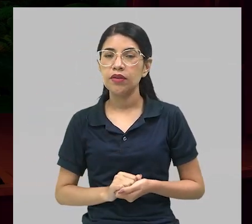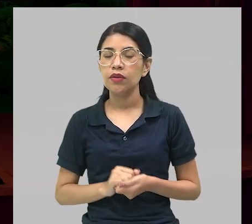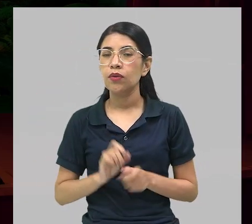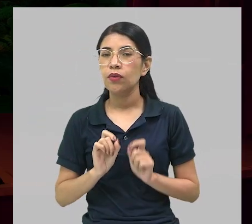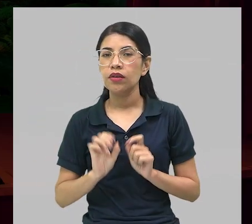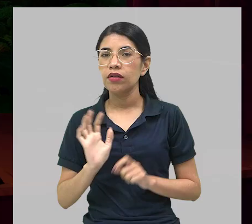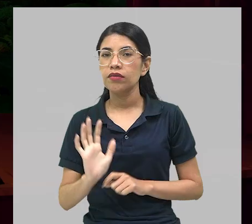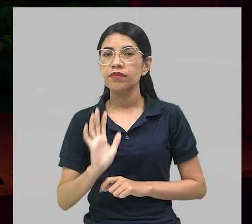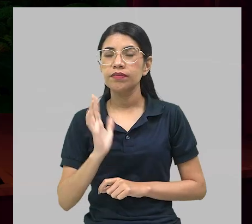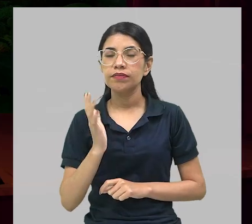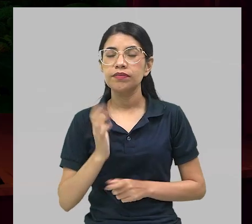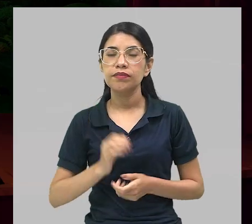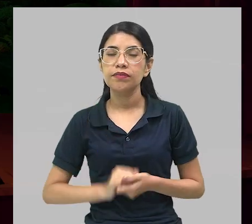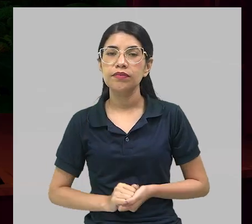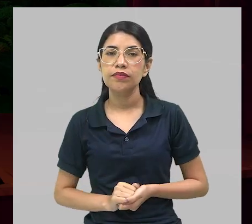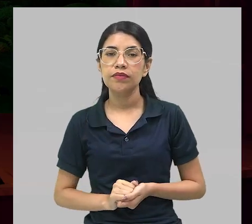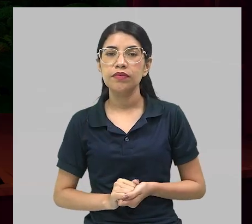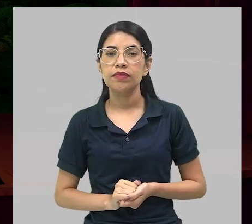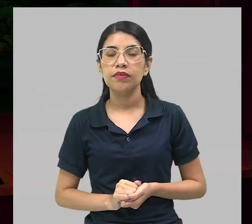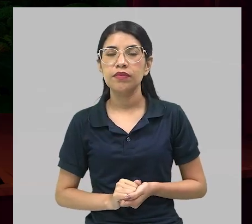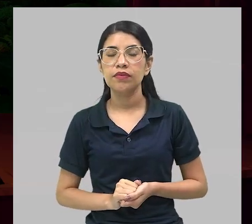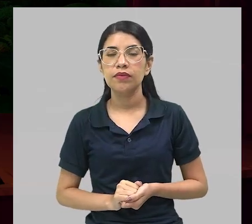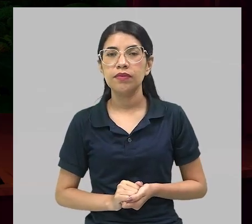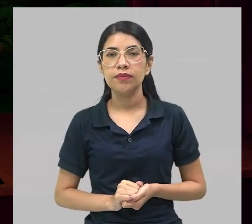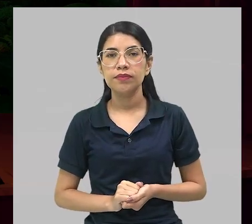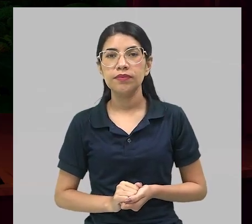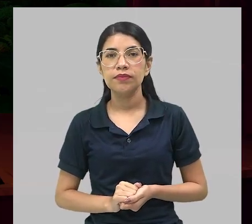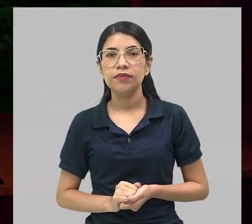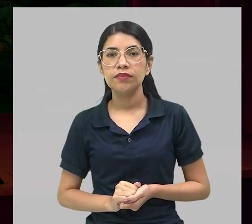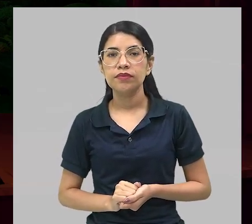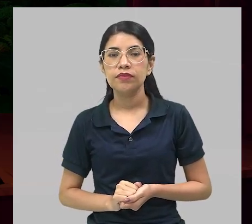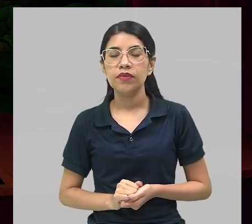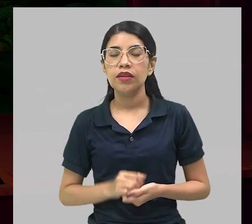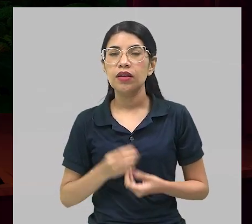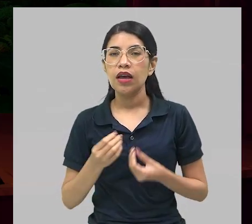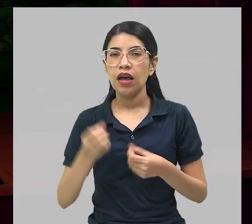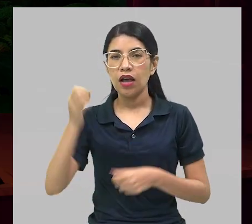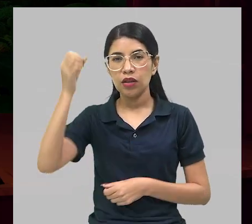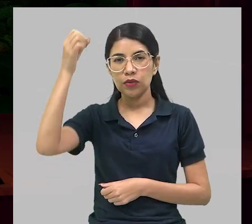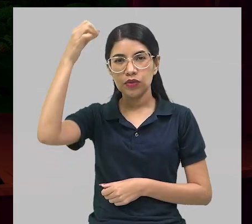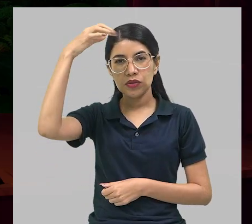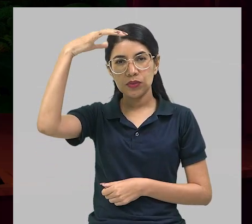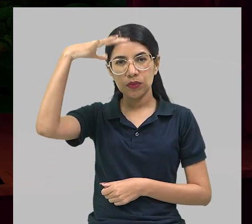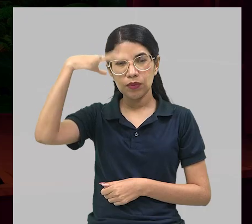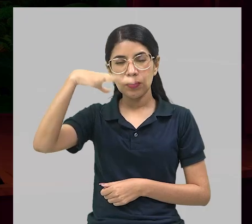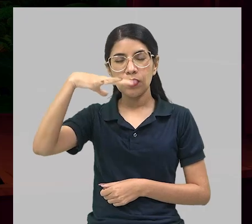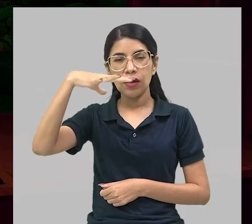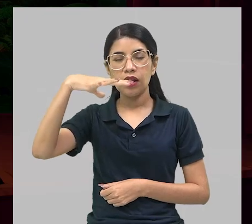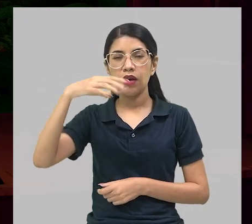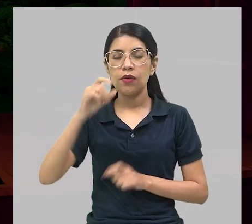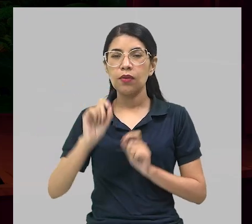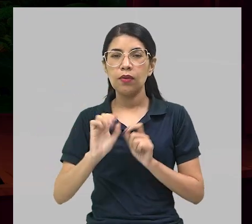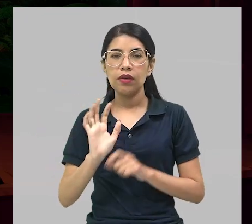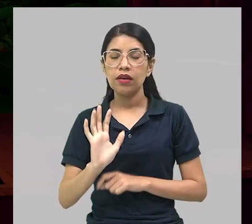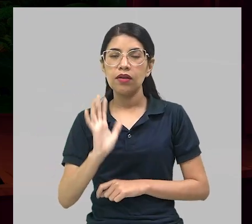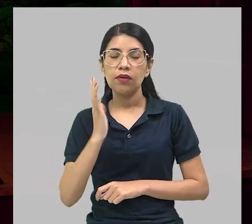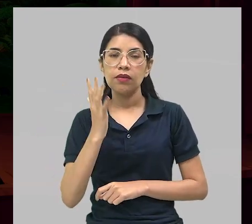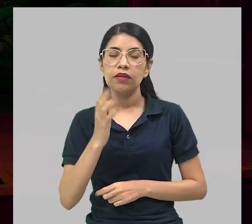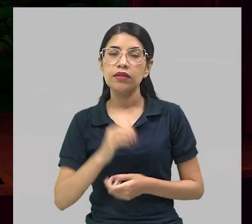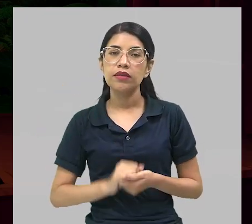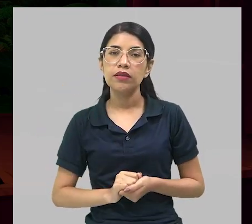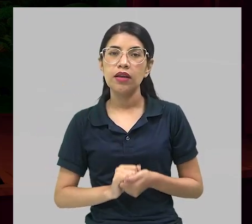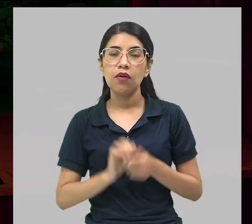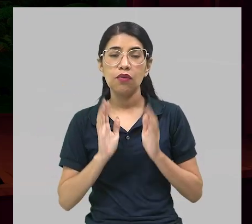está acontecendo agora que eu estou com esse foco de luz? Como o foco está direcionado bem em cima de mim, a